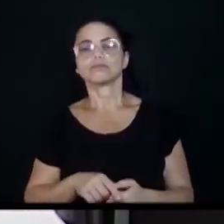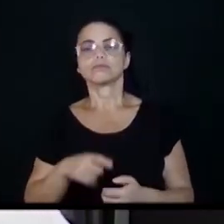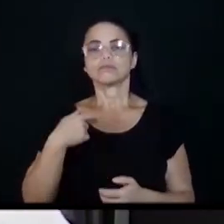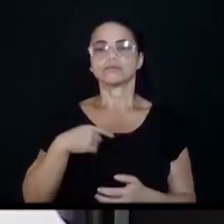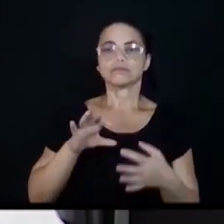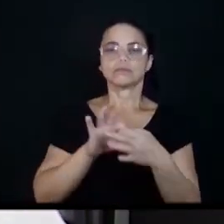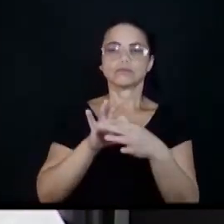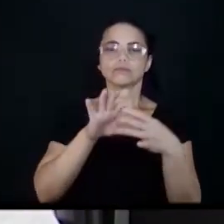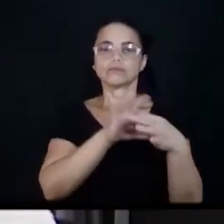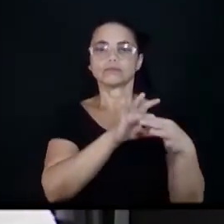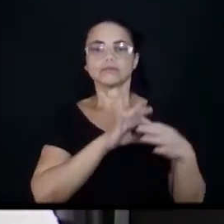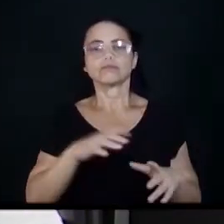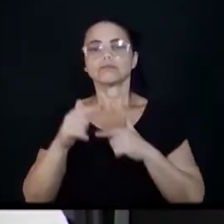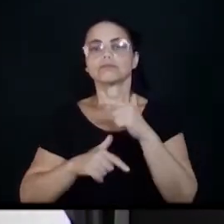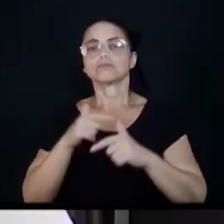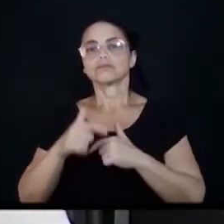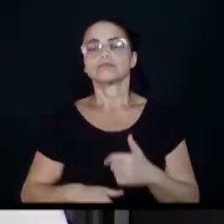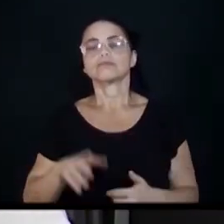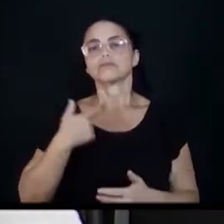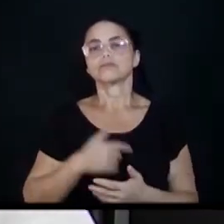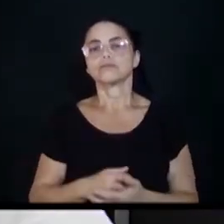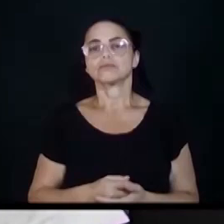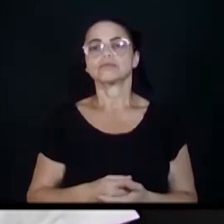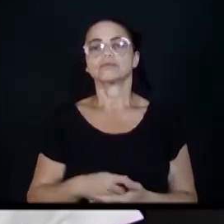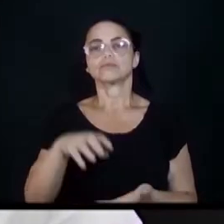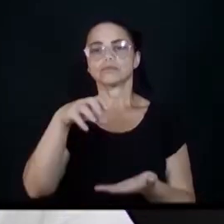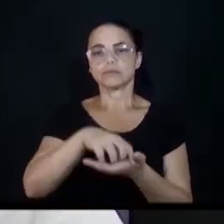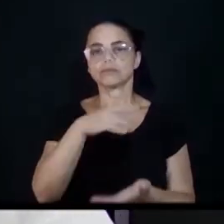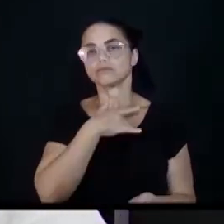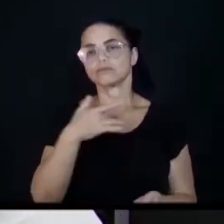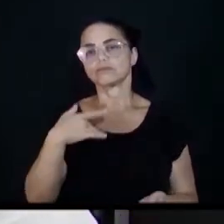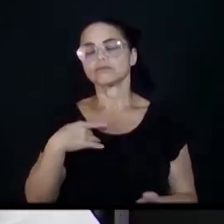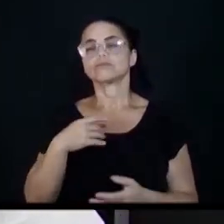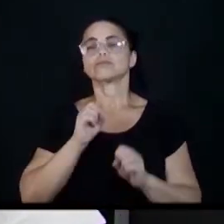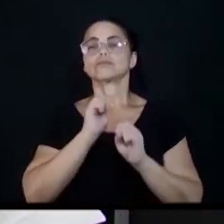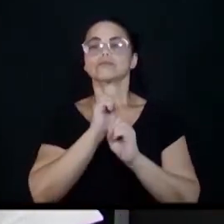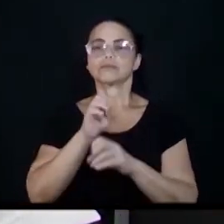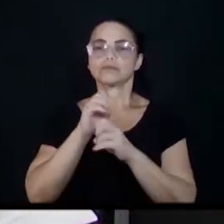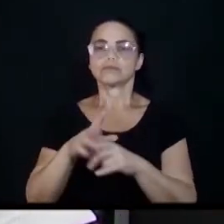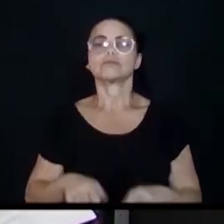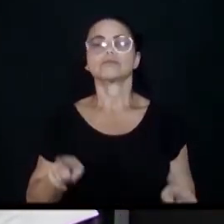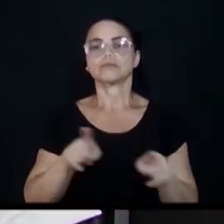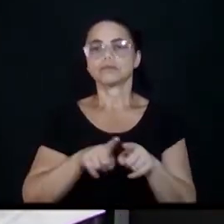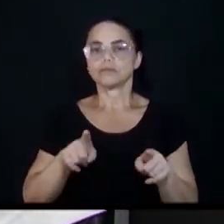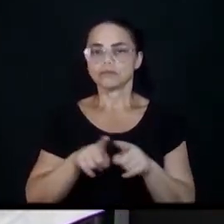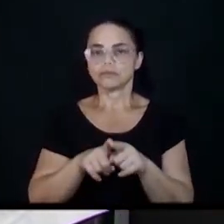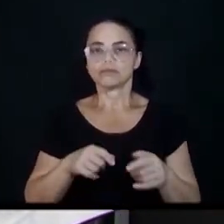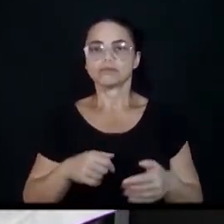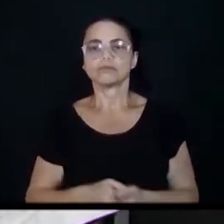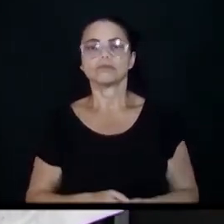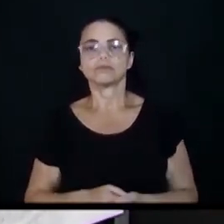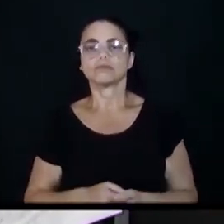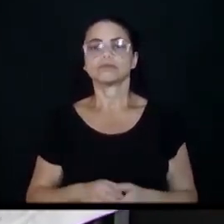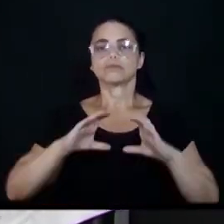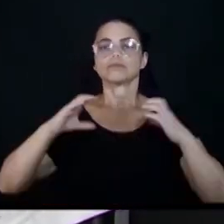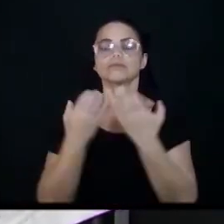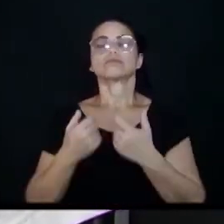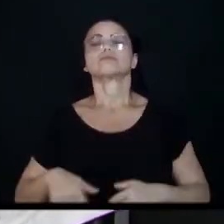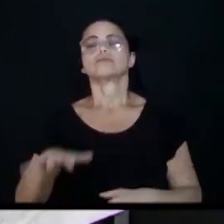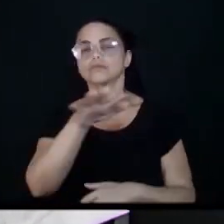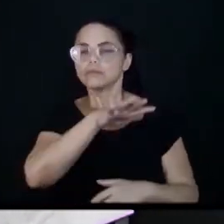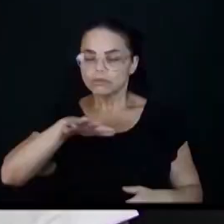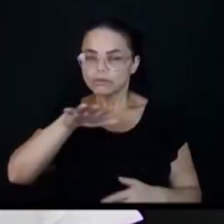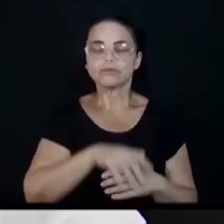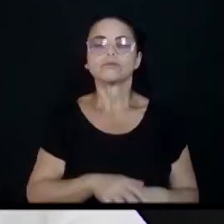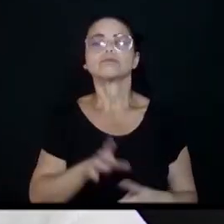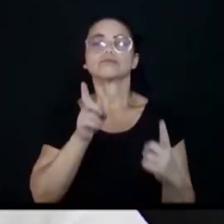que eu já citei, que são centro de saúde, educação e também a comunidade no geral. Nós atendemos cerca